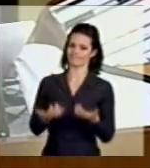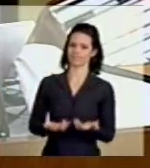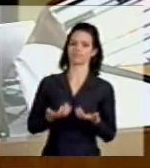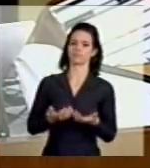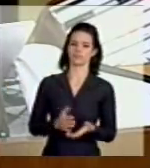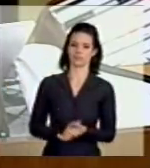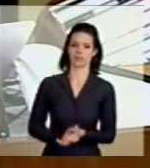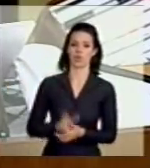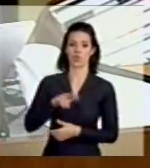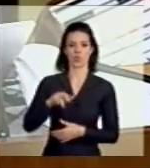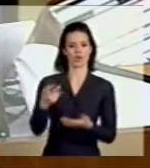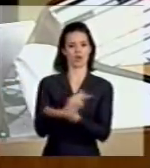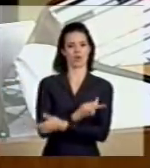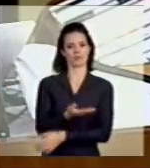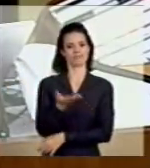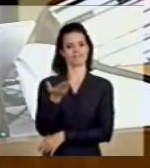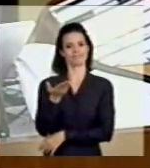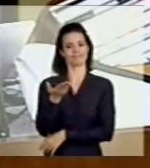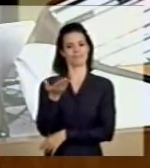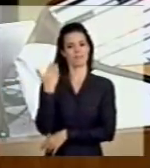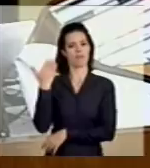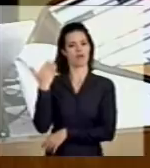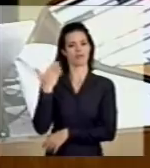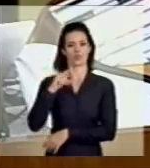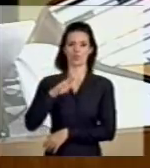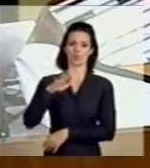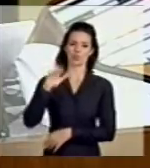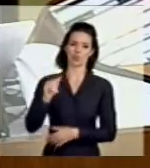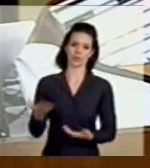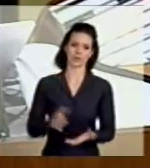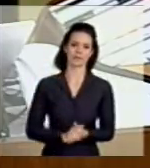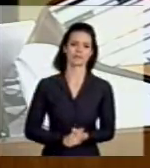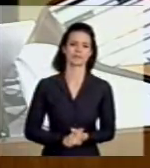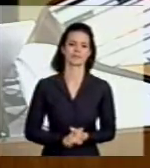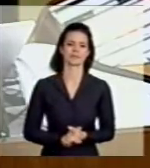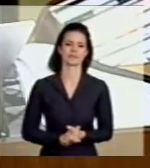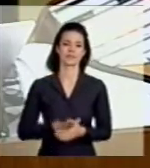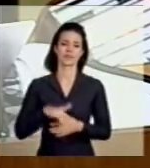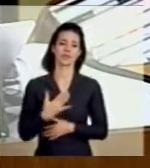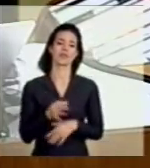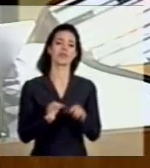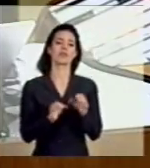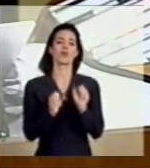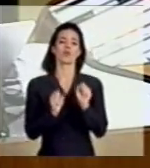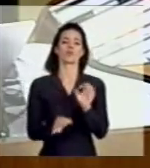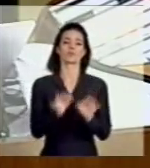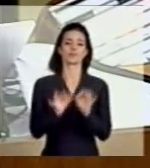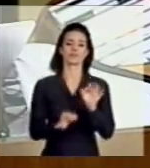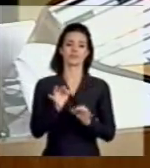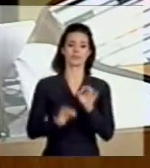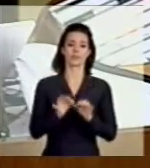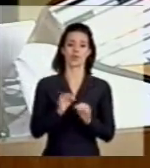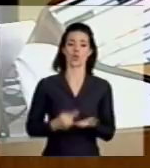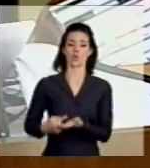jamais vista, pelo menos na história judiciária. Digo, então, com efeito, deve o Poder Judiciário, no escrutínio dos acordos